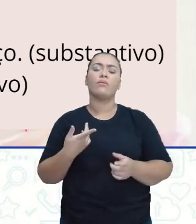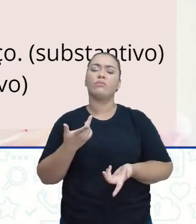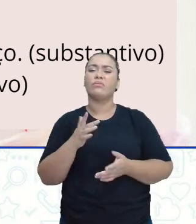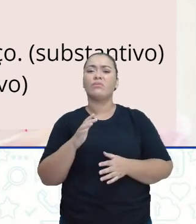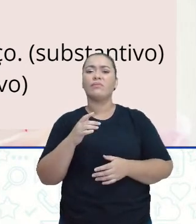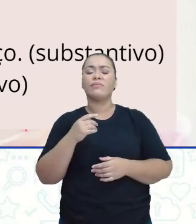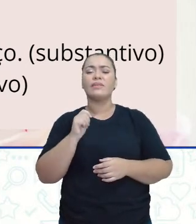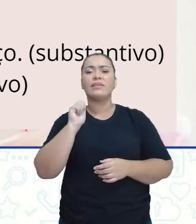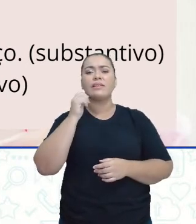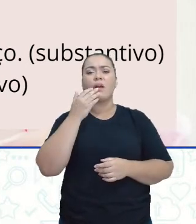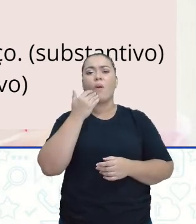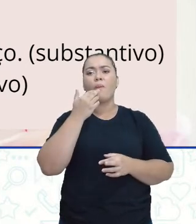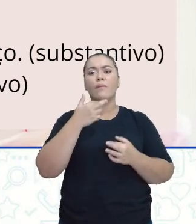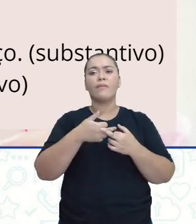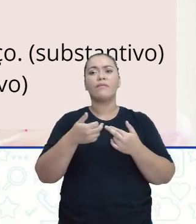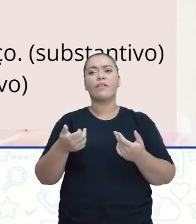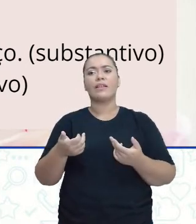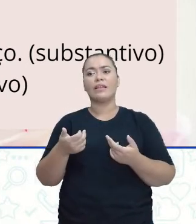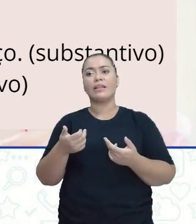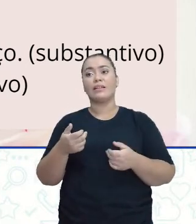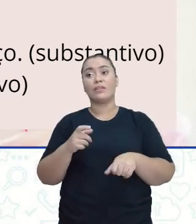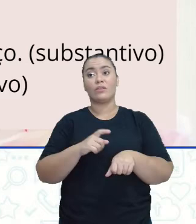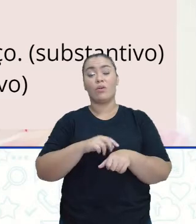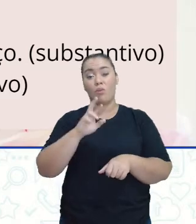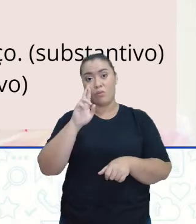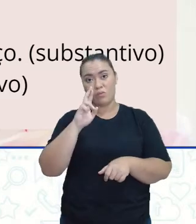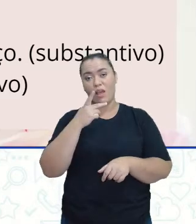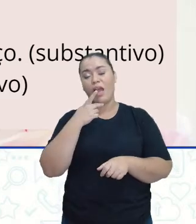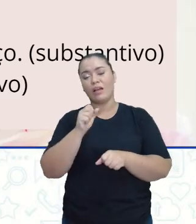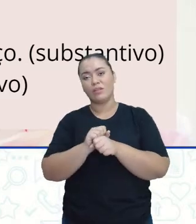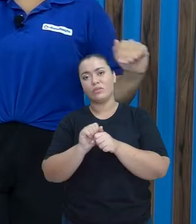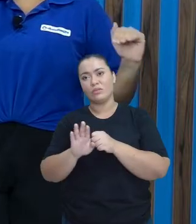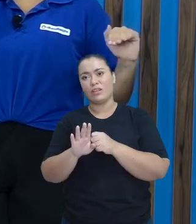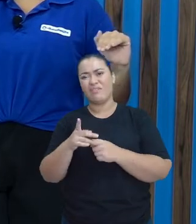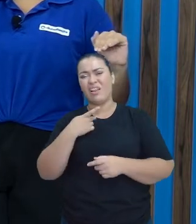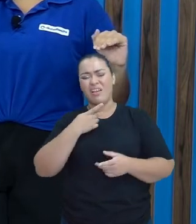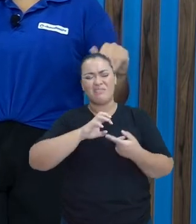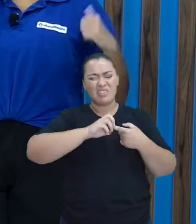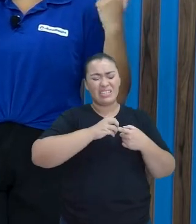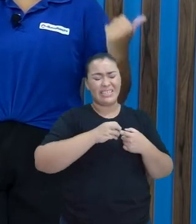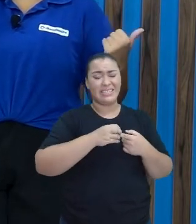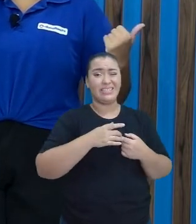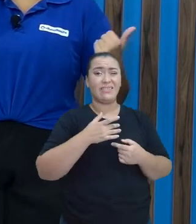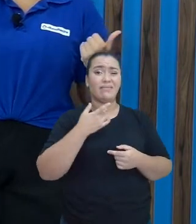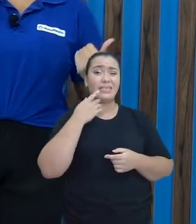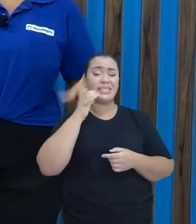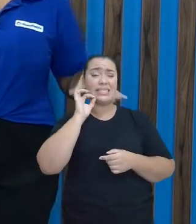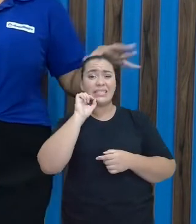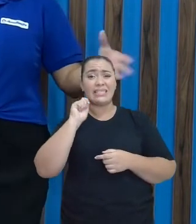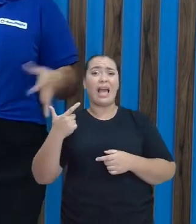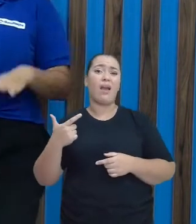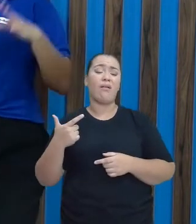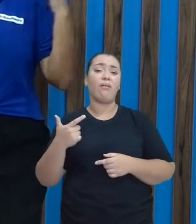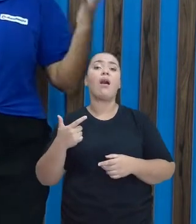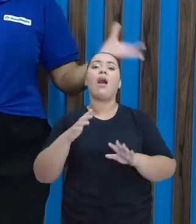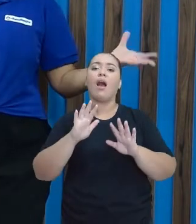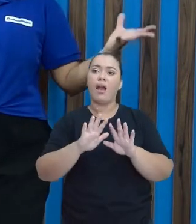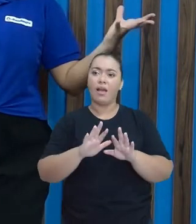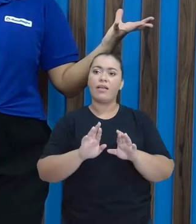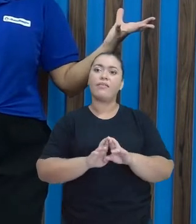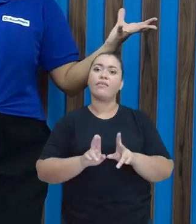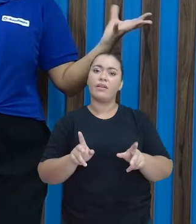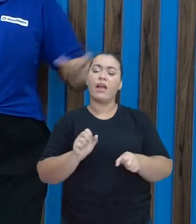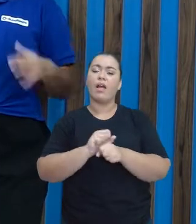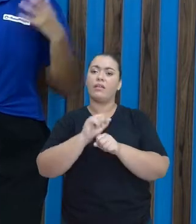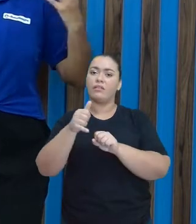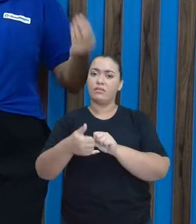né? E o feijão ficou muito salgado. Aqui eu dou uma característica. Então, observem que... E isso por quê,